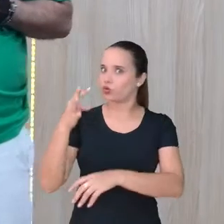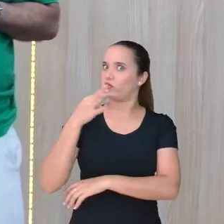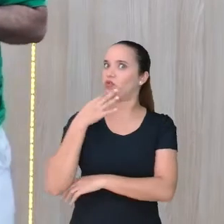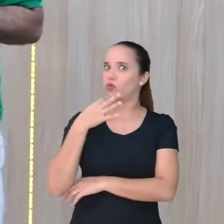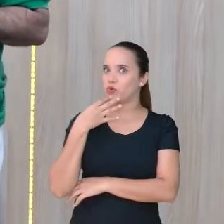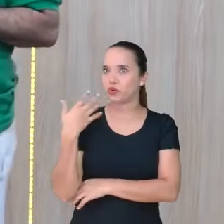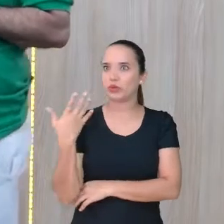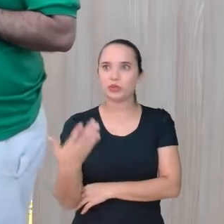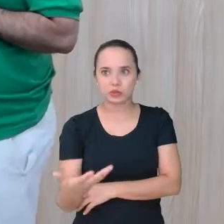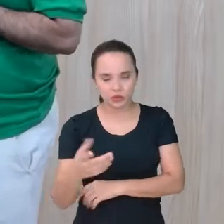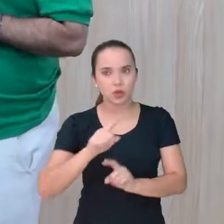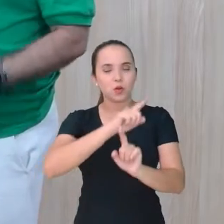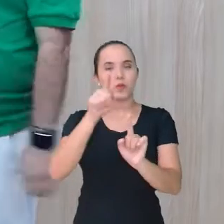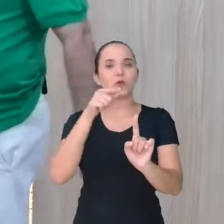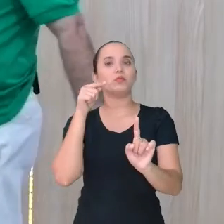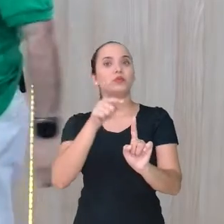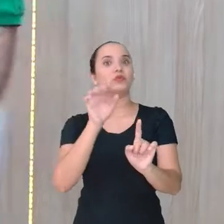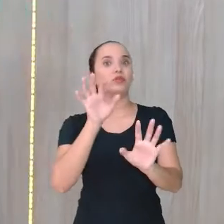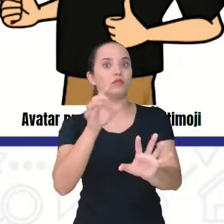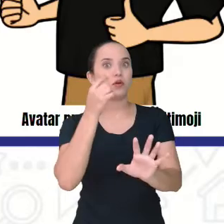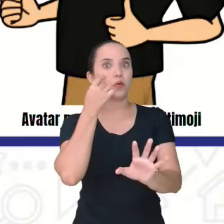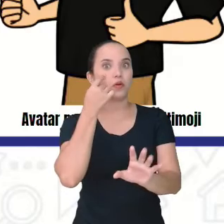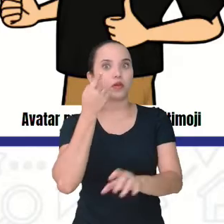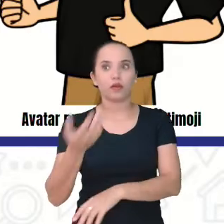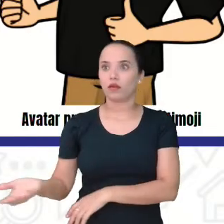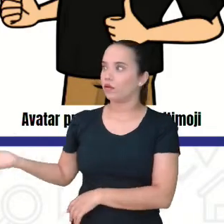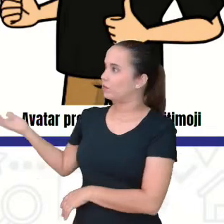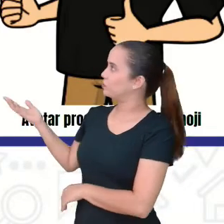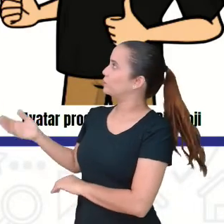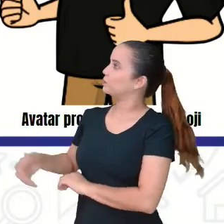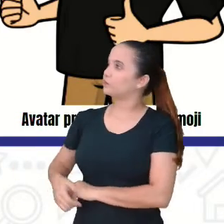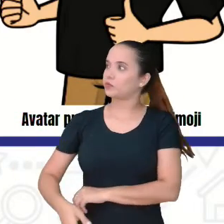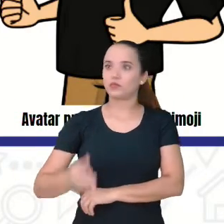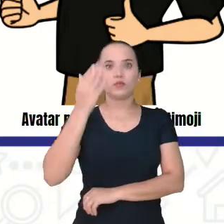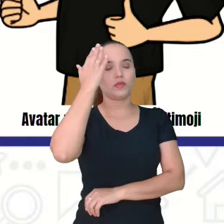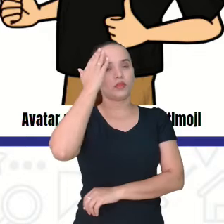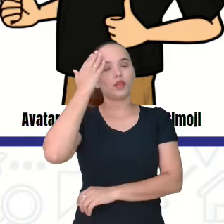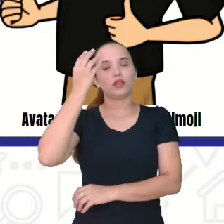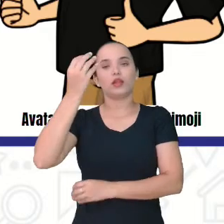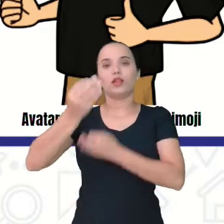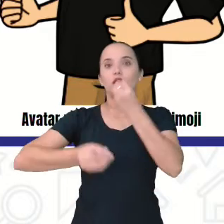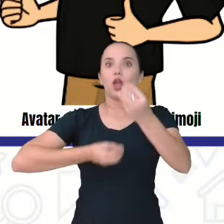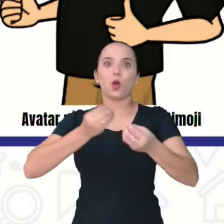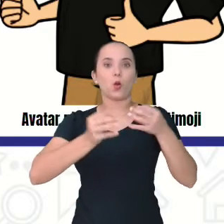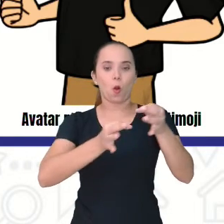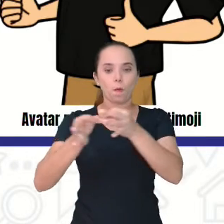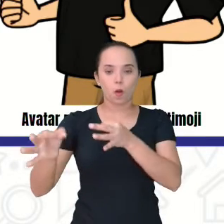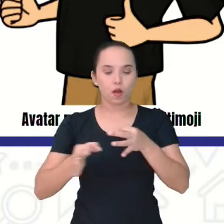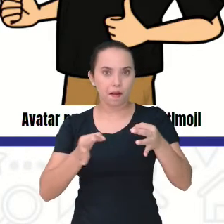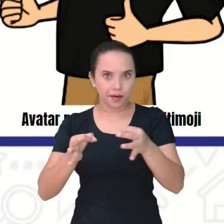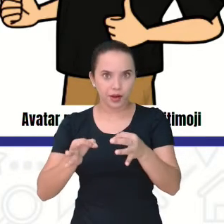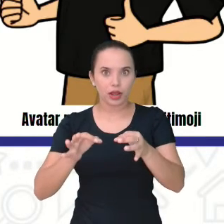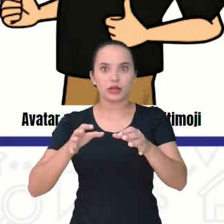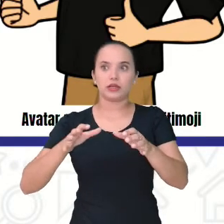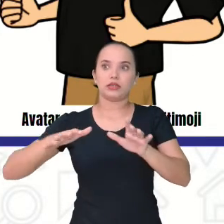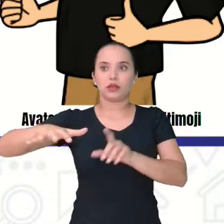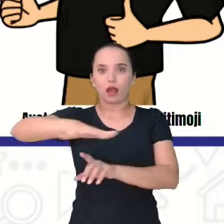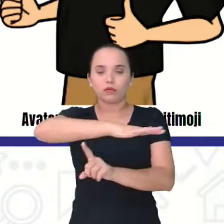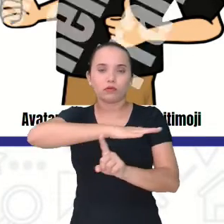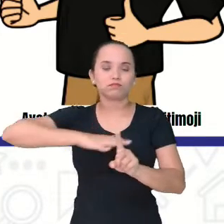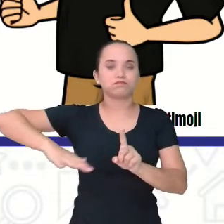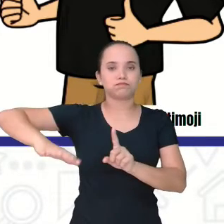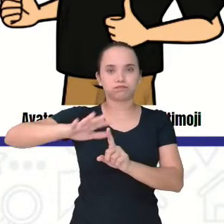porque o objetivo da nossa aula é entender a formação e organização do reino dos